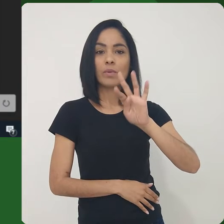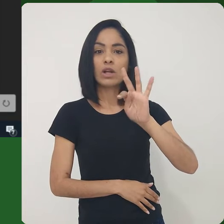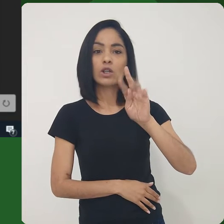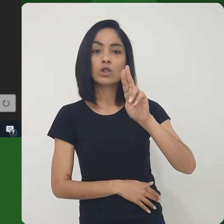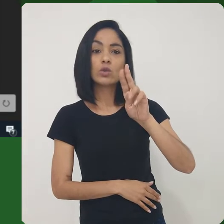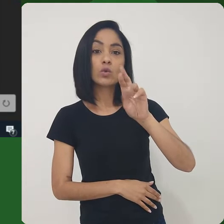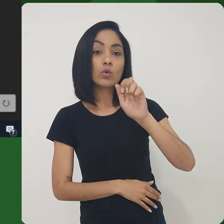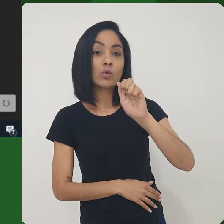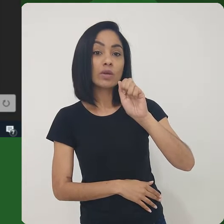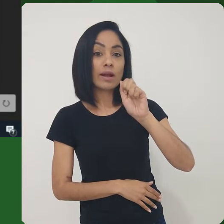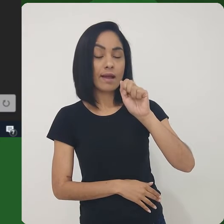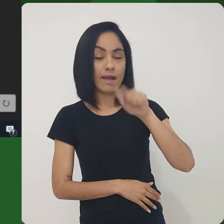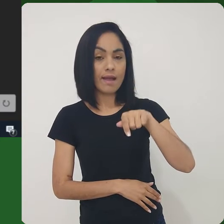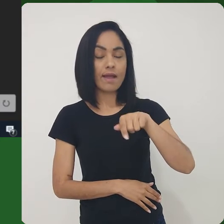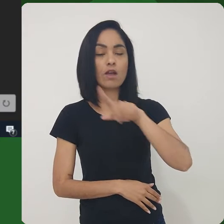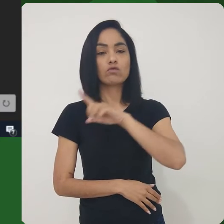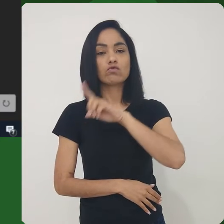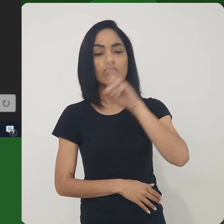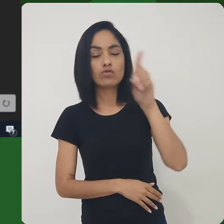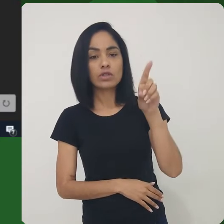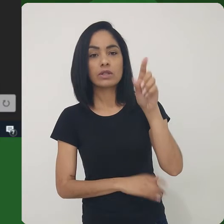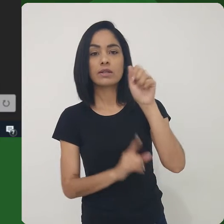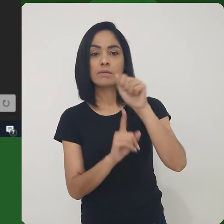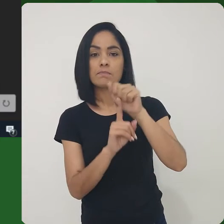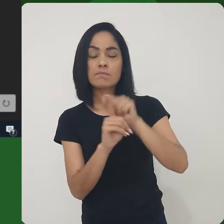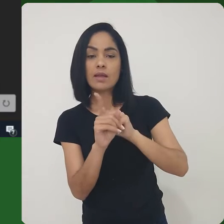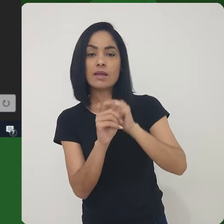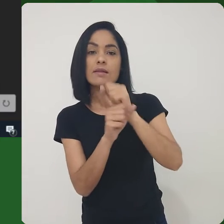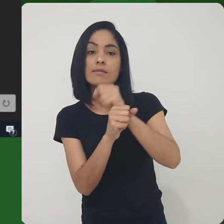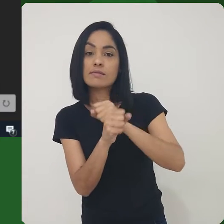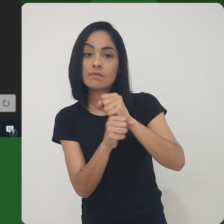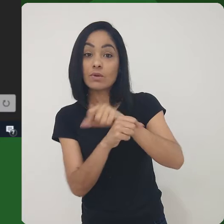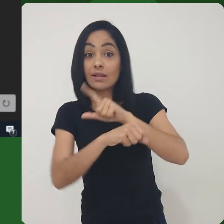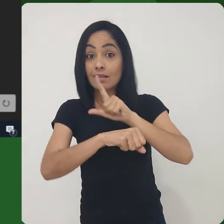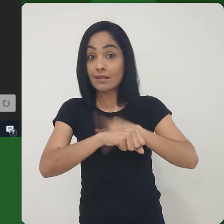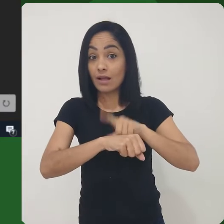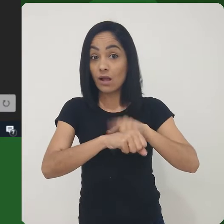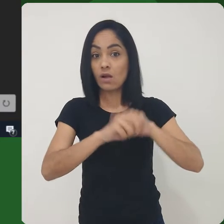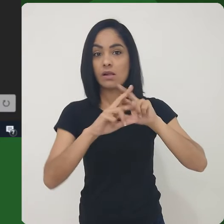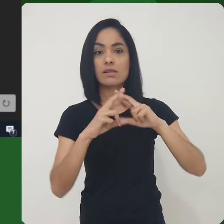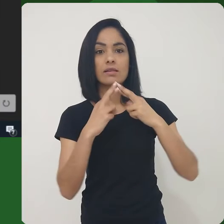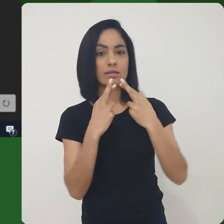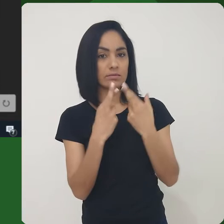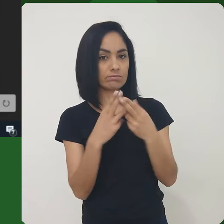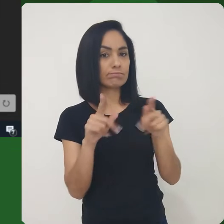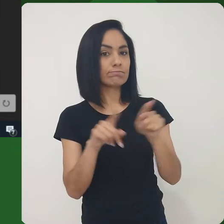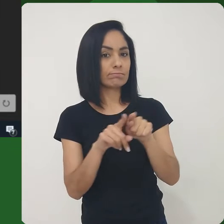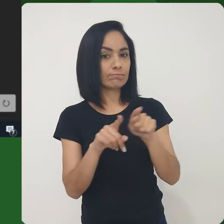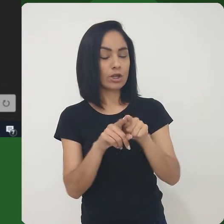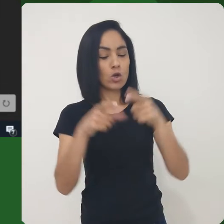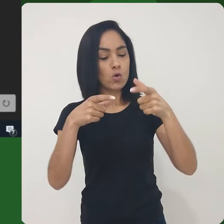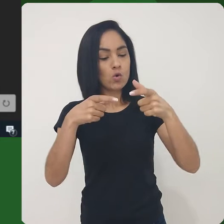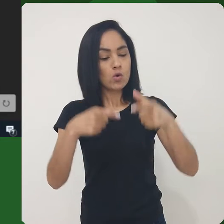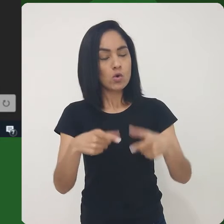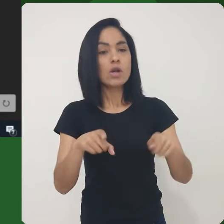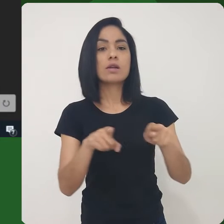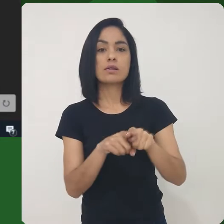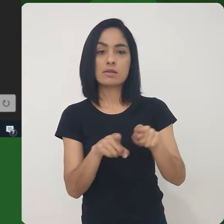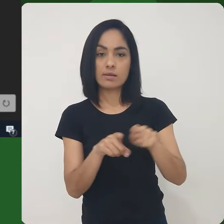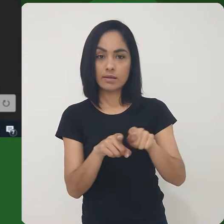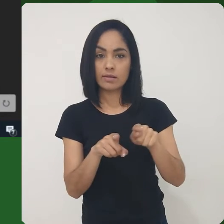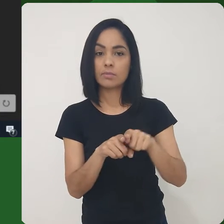a indicação por extenso do dia, mês, ano e hora da reunião, além do